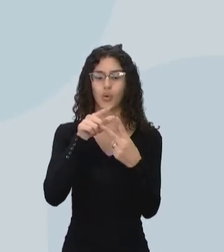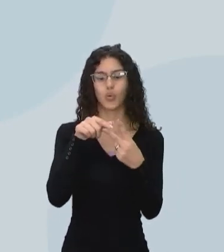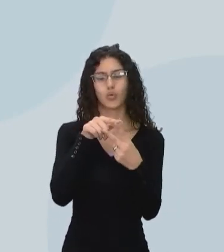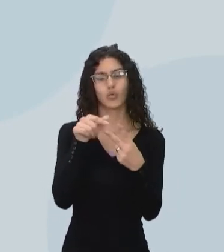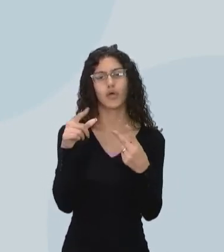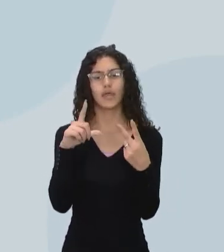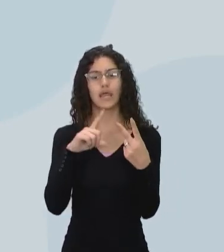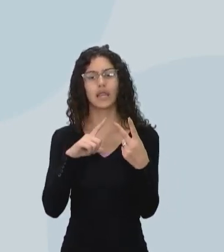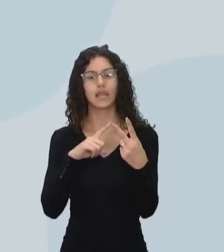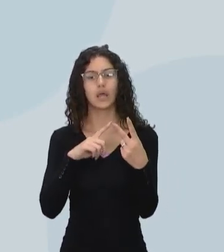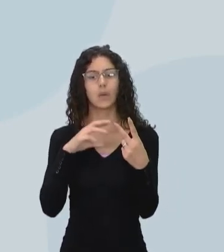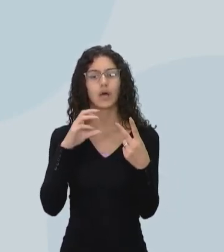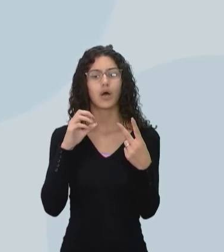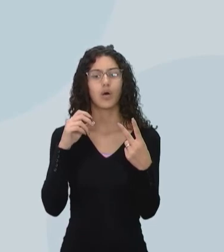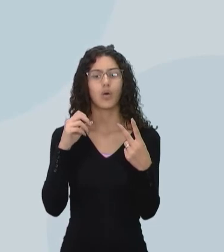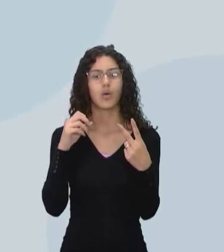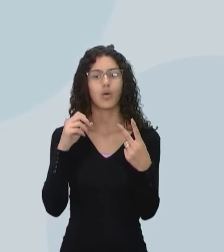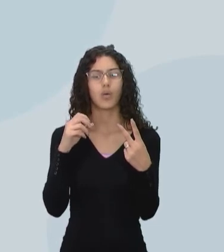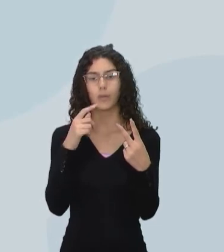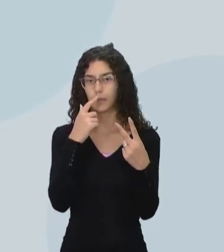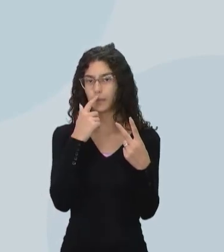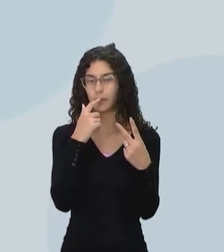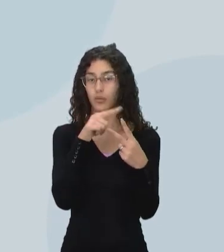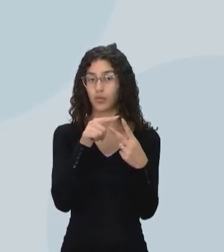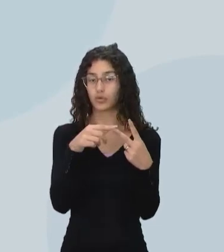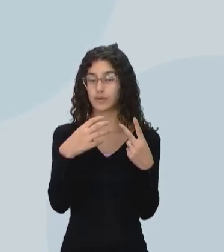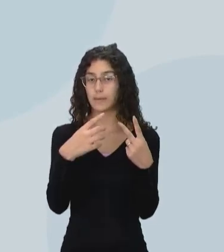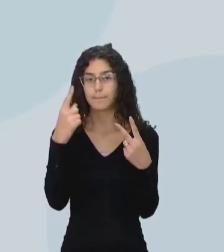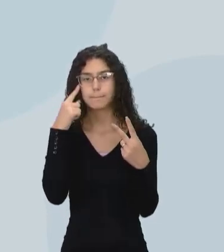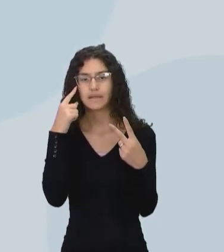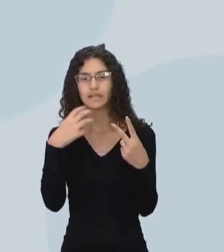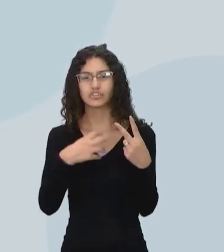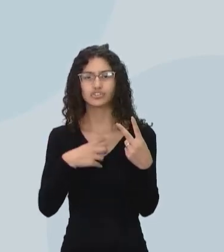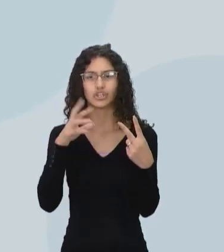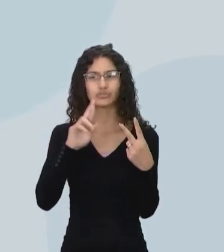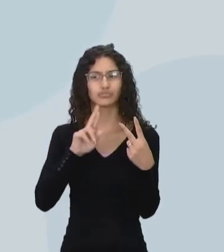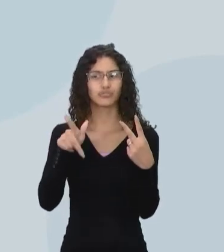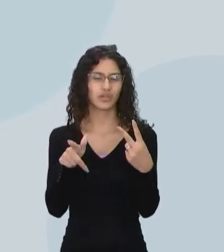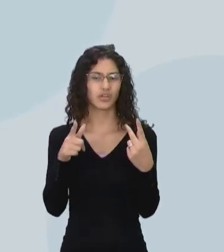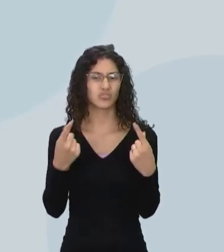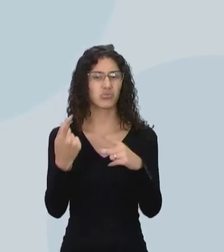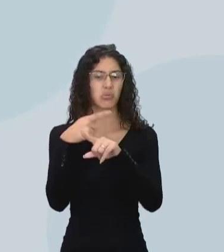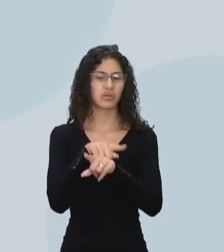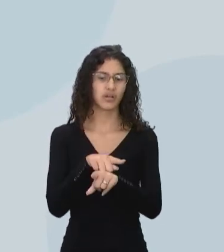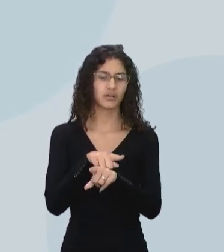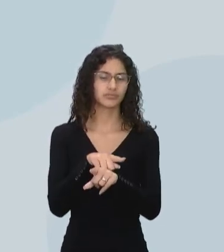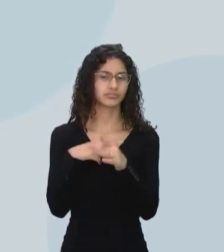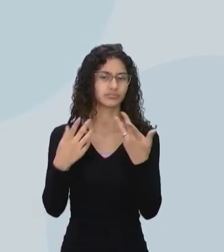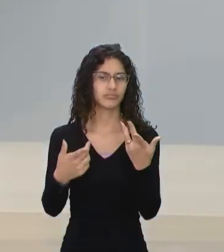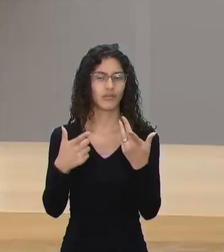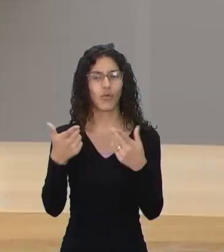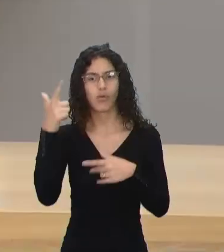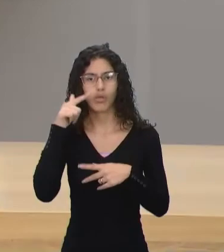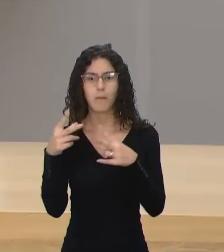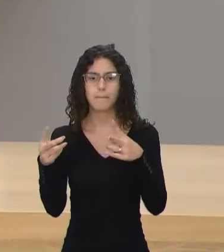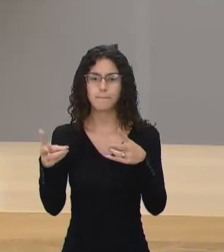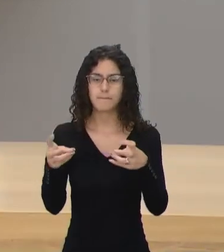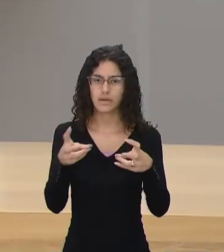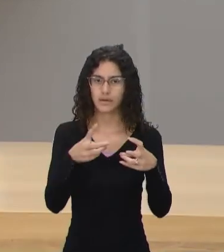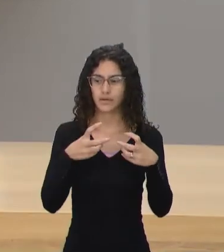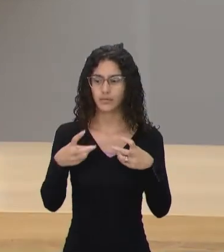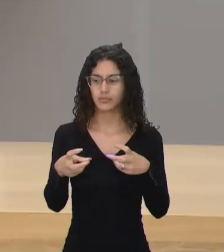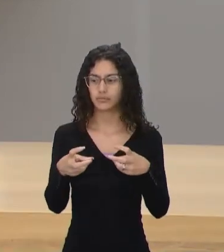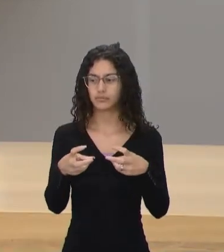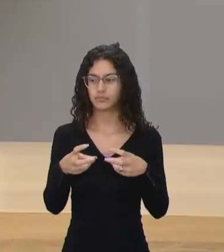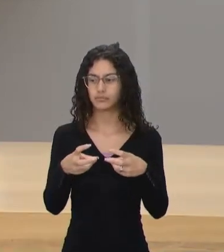uma oposição. Os dois pensam de maneira contrária. Então, vocês conseguiram perceber que